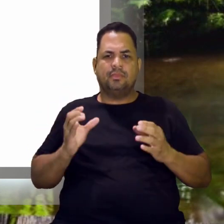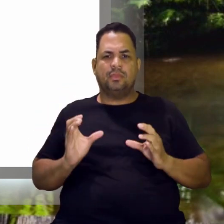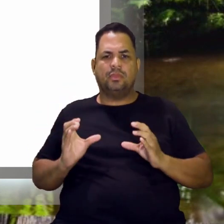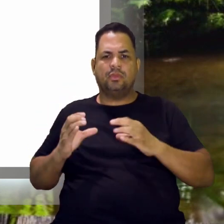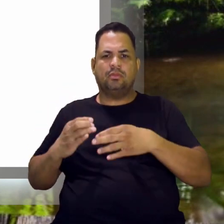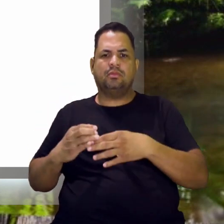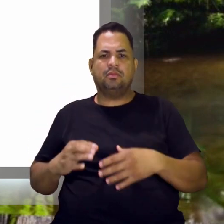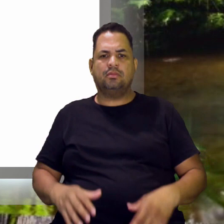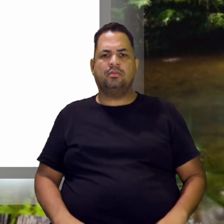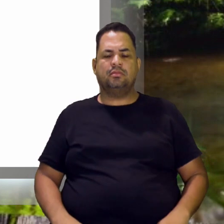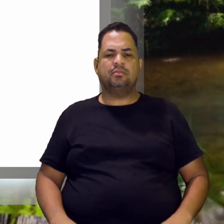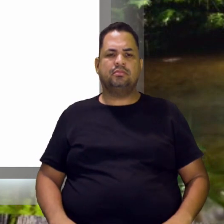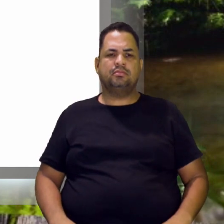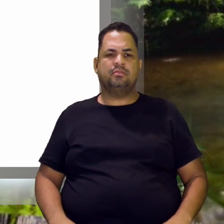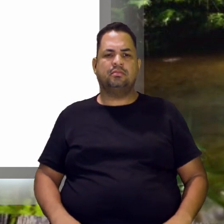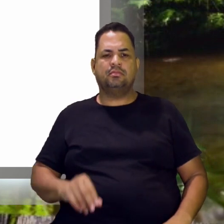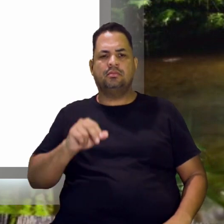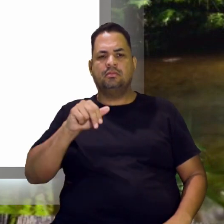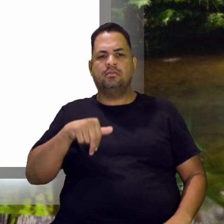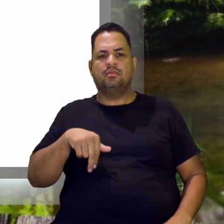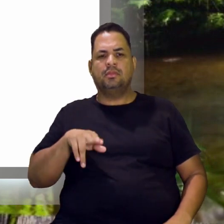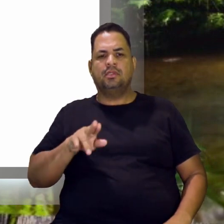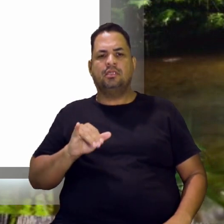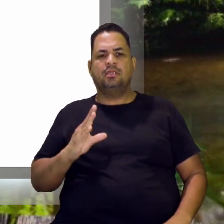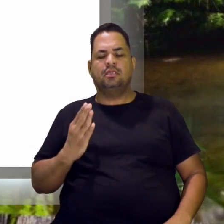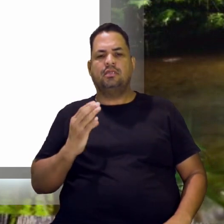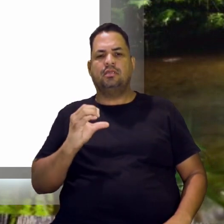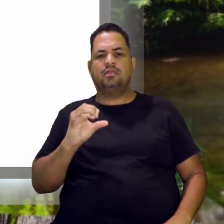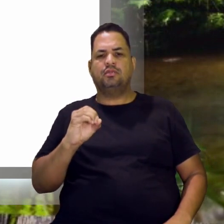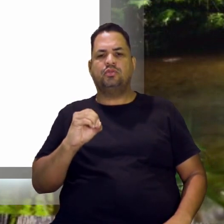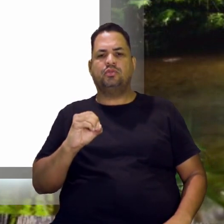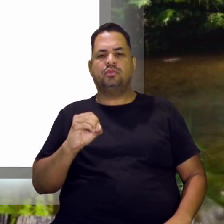grupo. E nicho não é